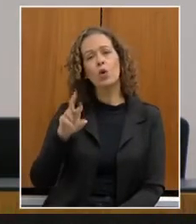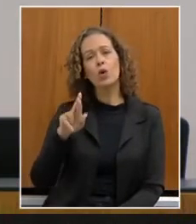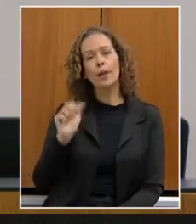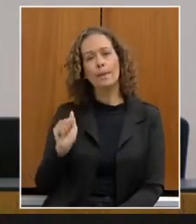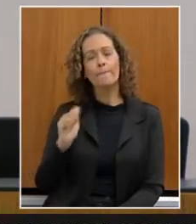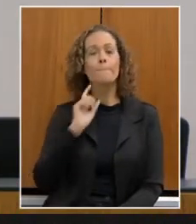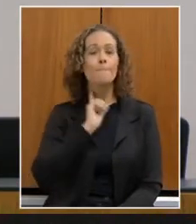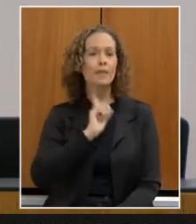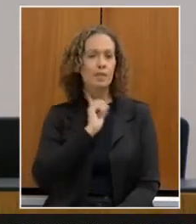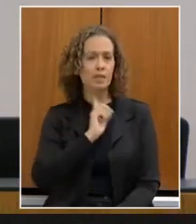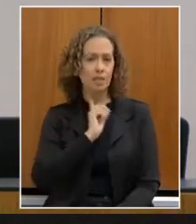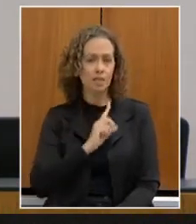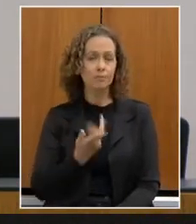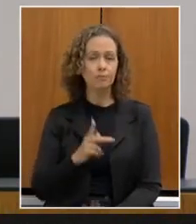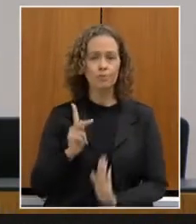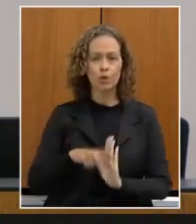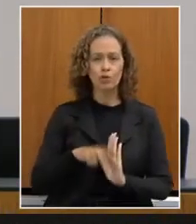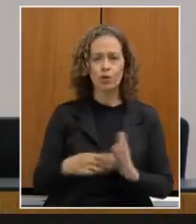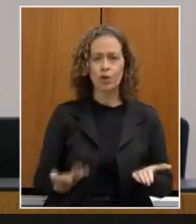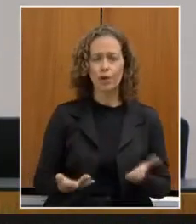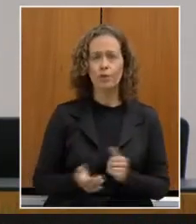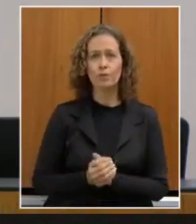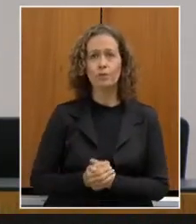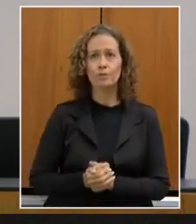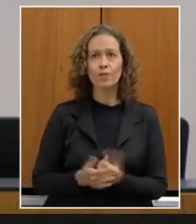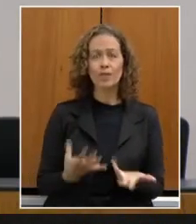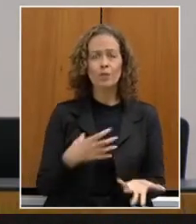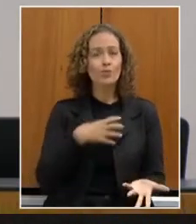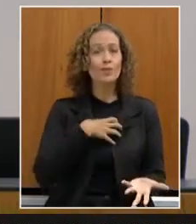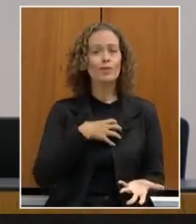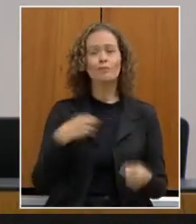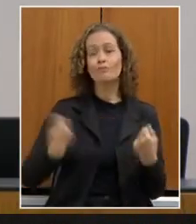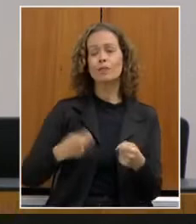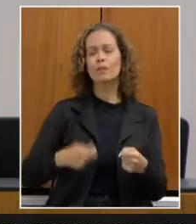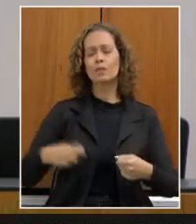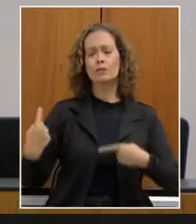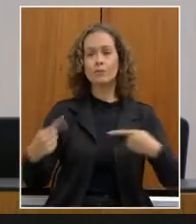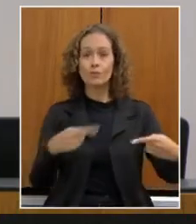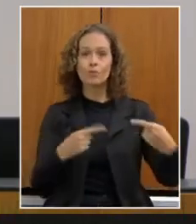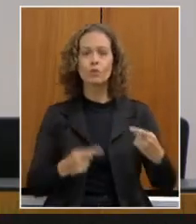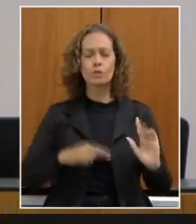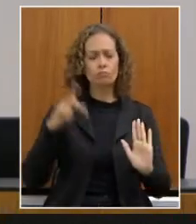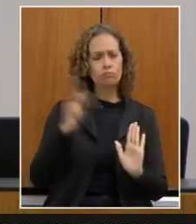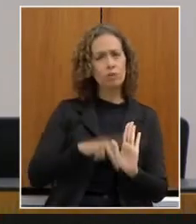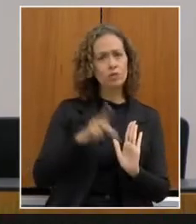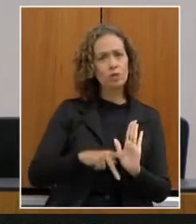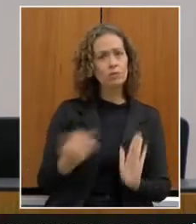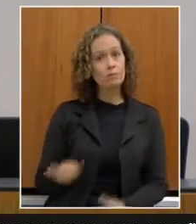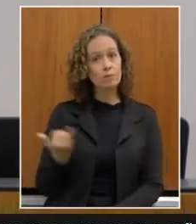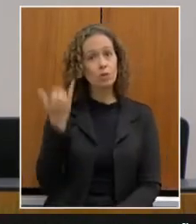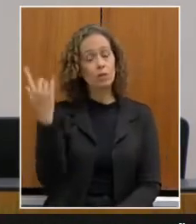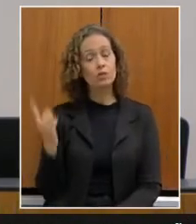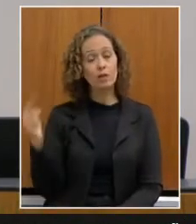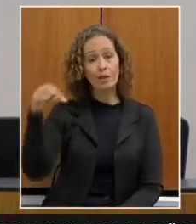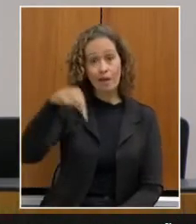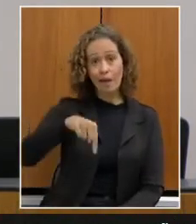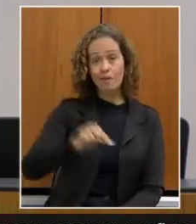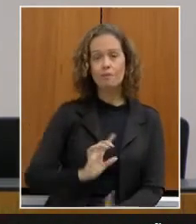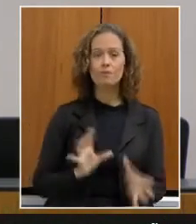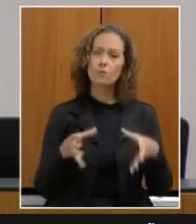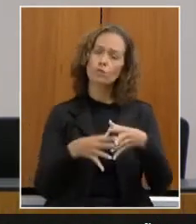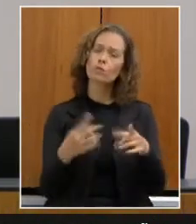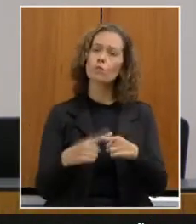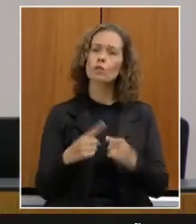Eu sinto a necessidade de a gente discutir esse grande projeto aqui na comissão, porque a gente pode dar uma contribuição.